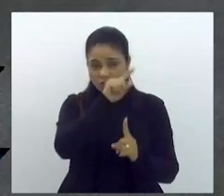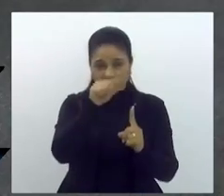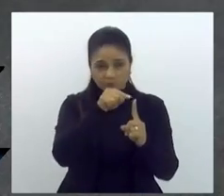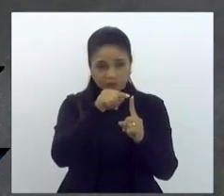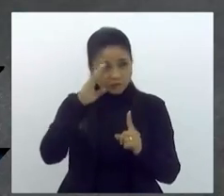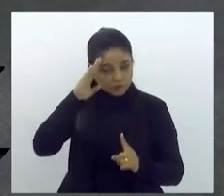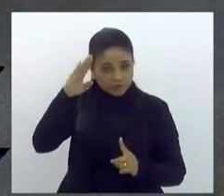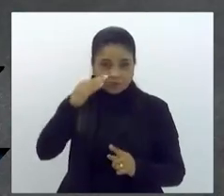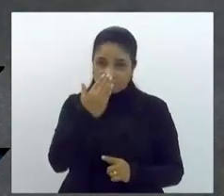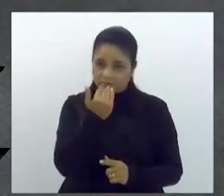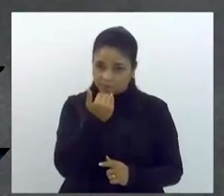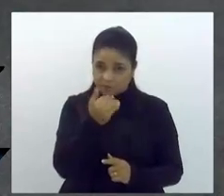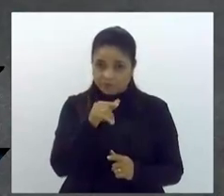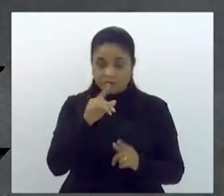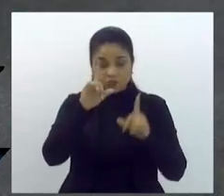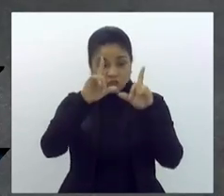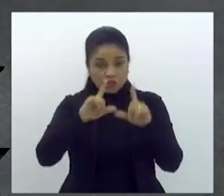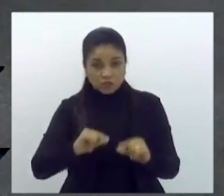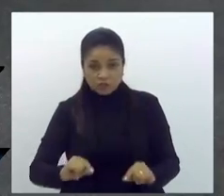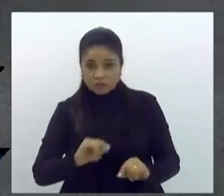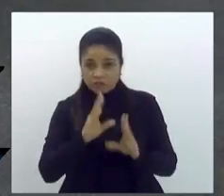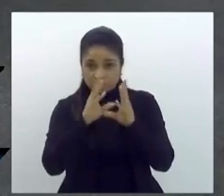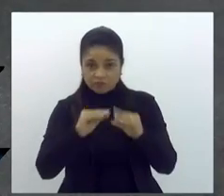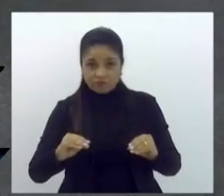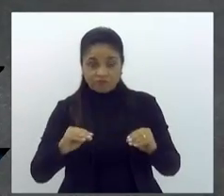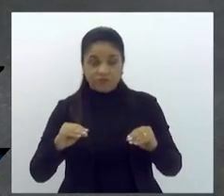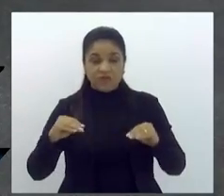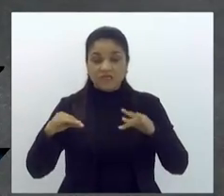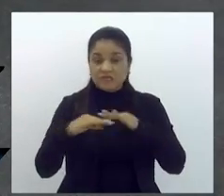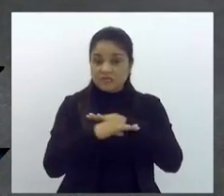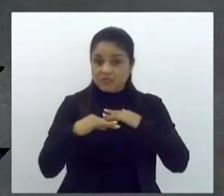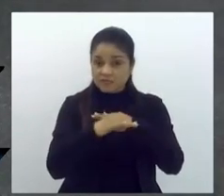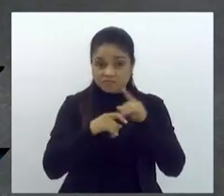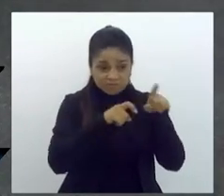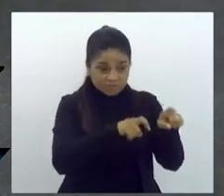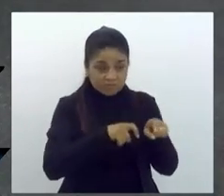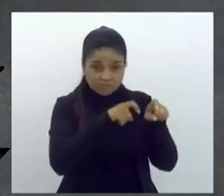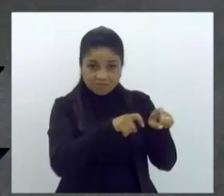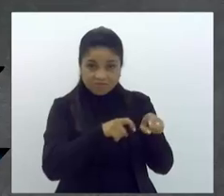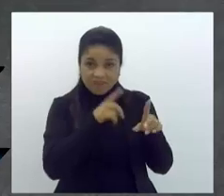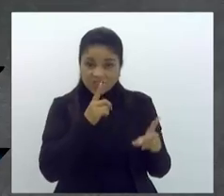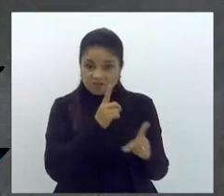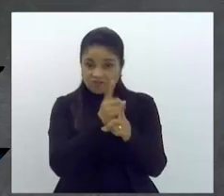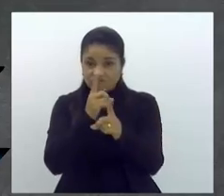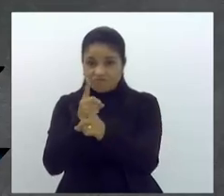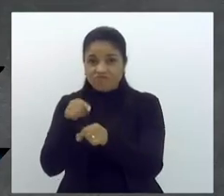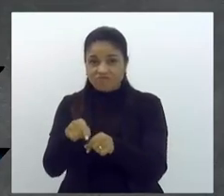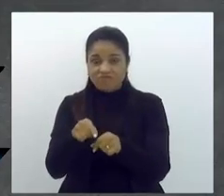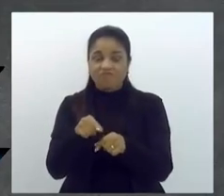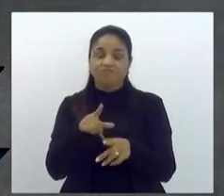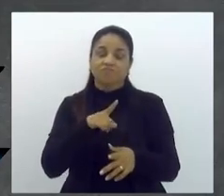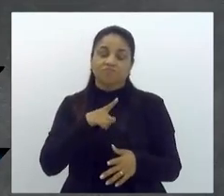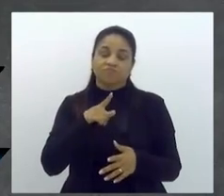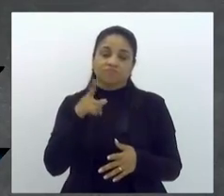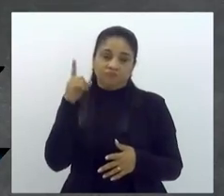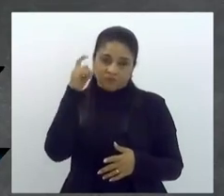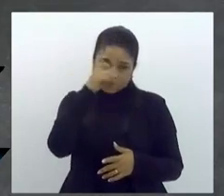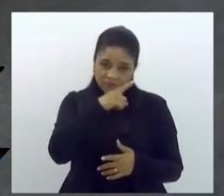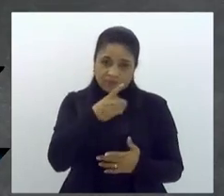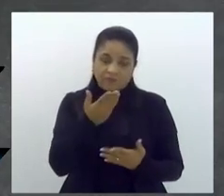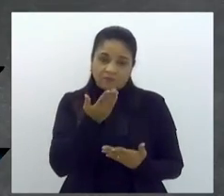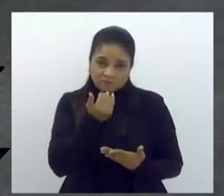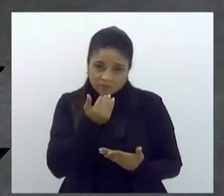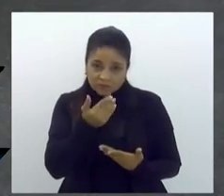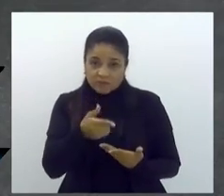principal erradicar as áreas urbanas e rurais que são identificadas como desertos alimentares ora o que são